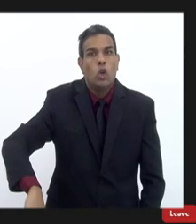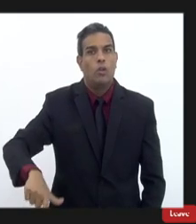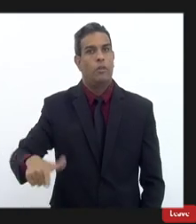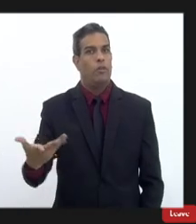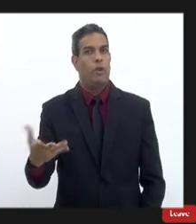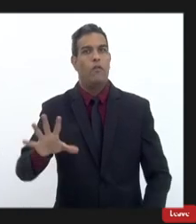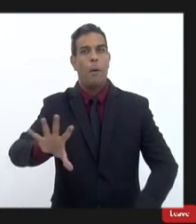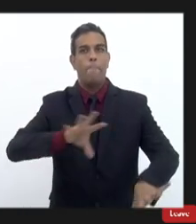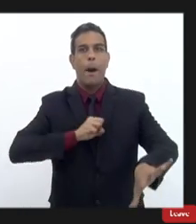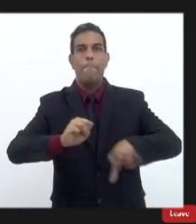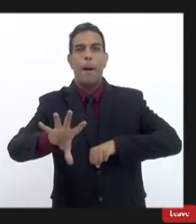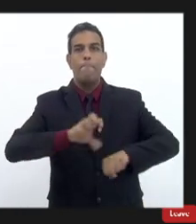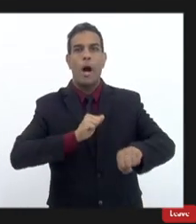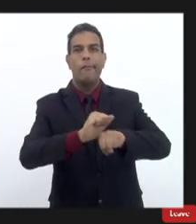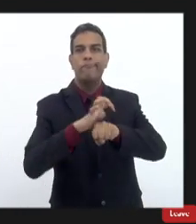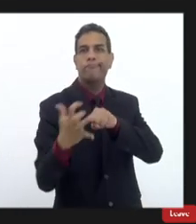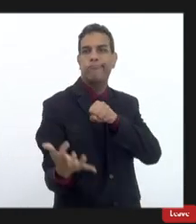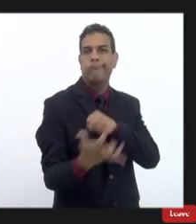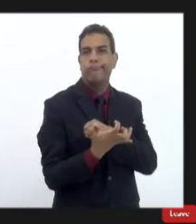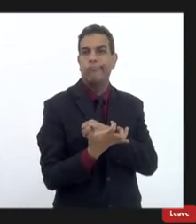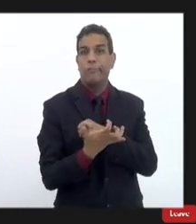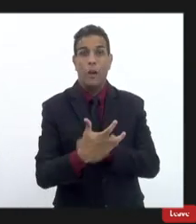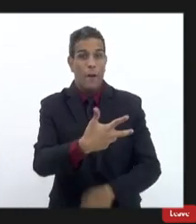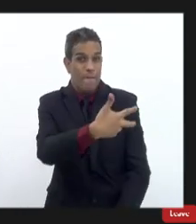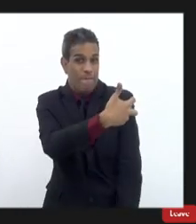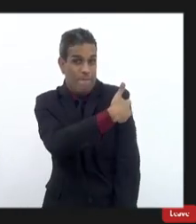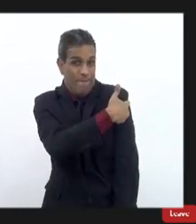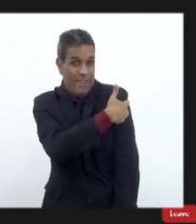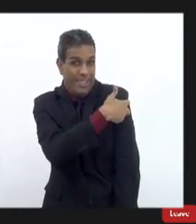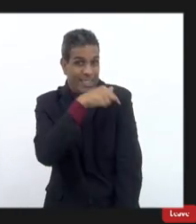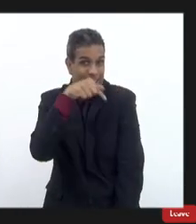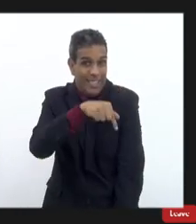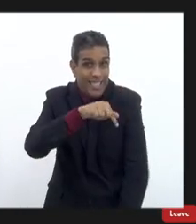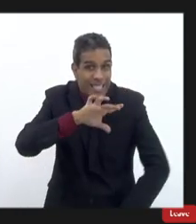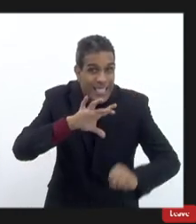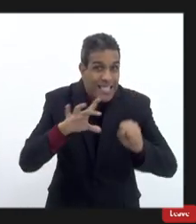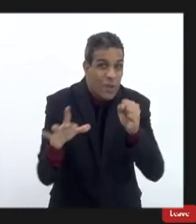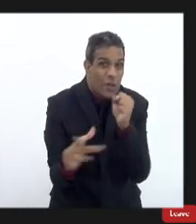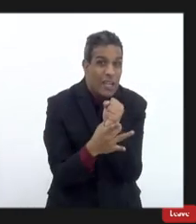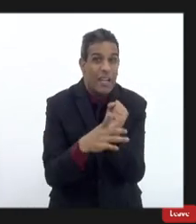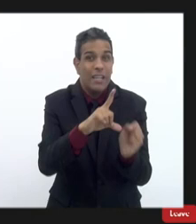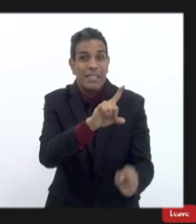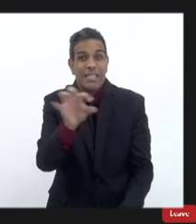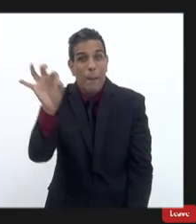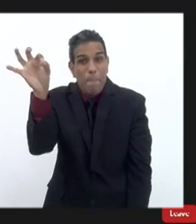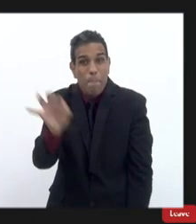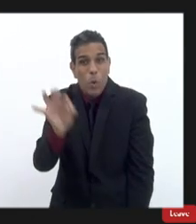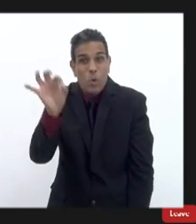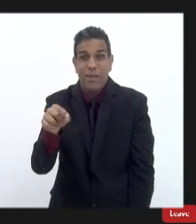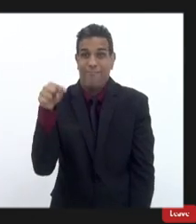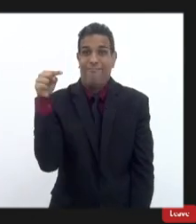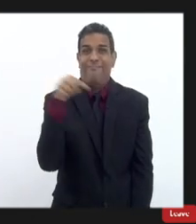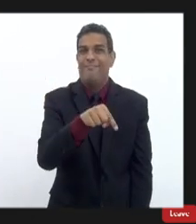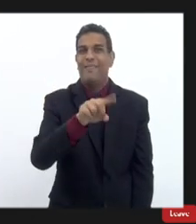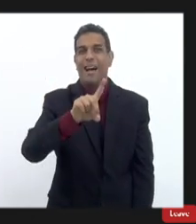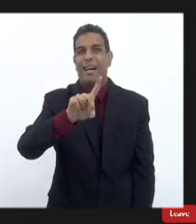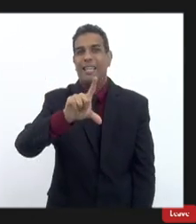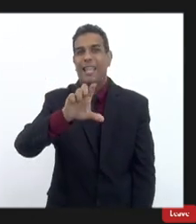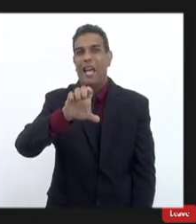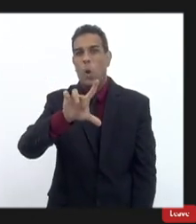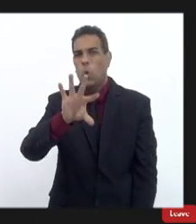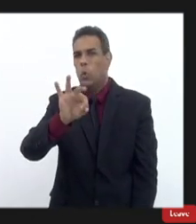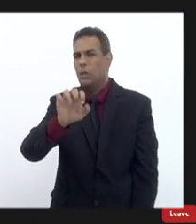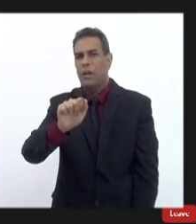de casos, uma vez que a vacina ela não é eficaz para impedir a contaminação. É,